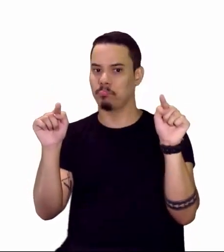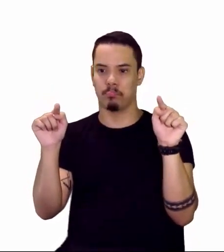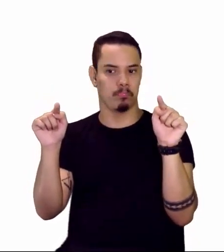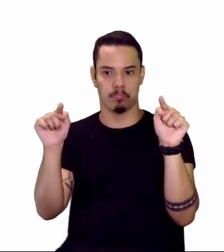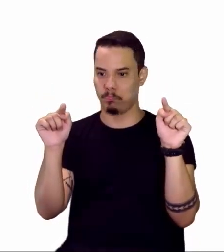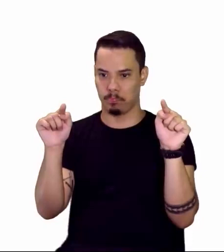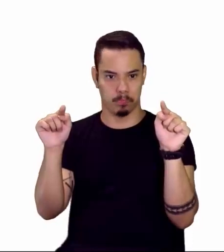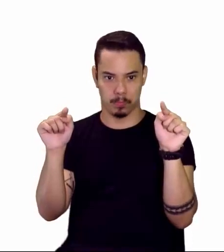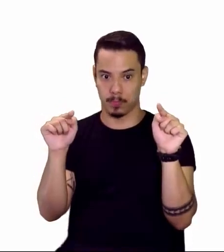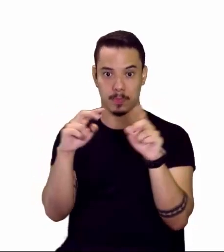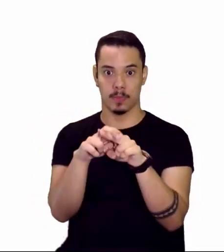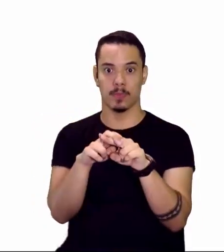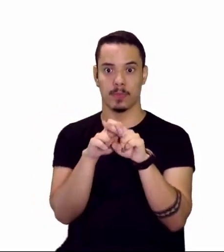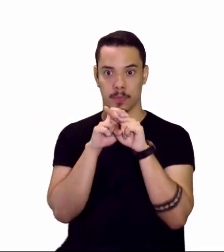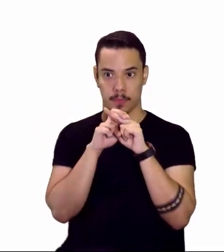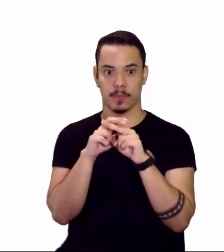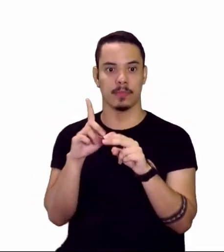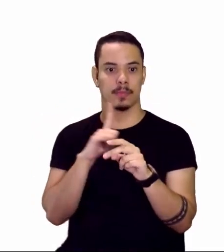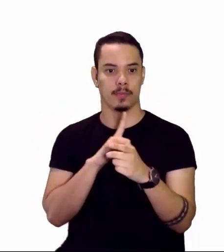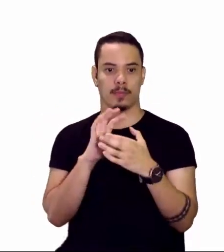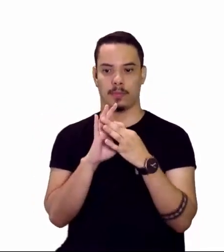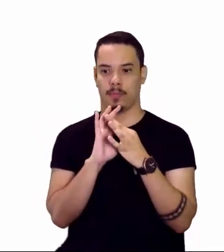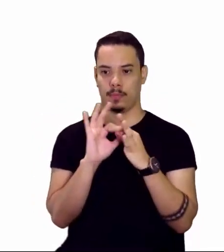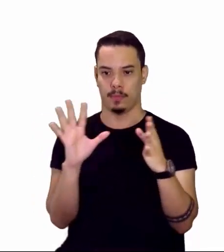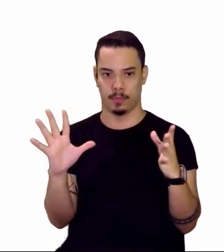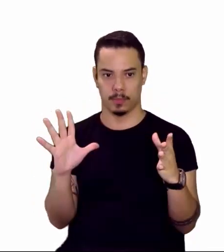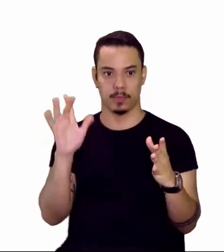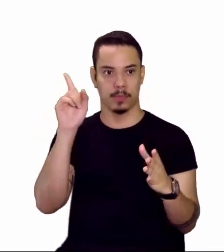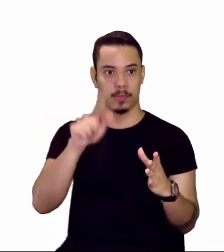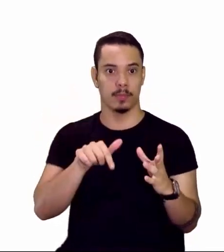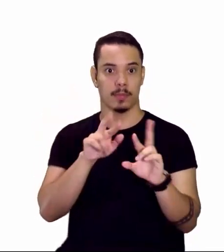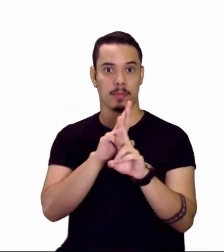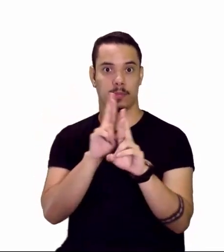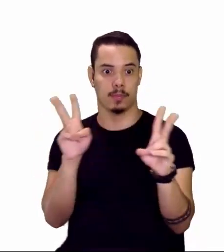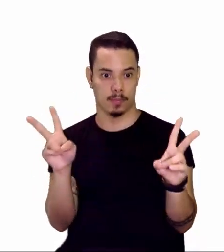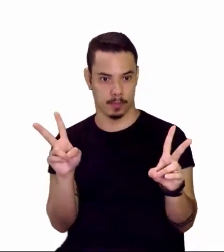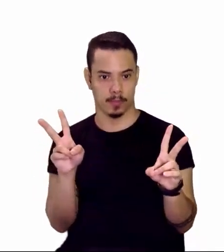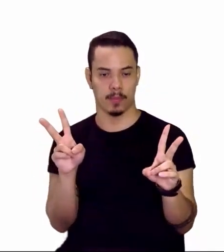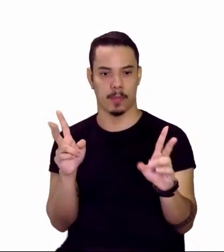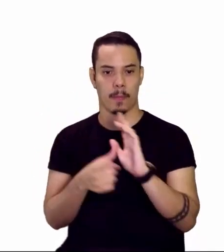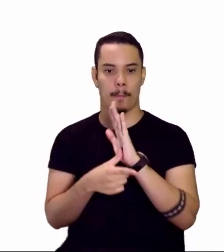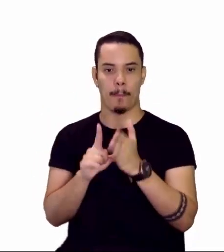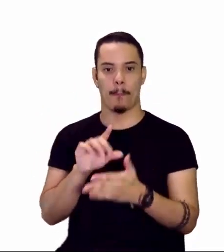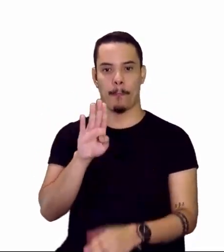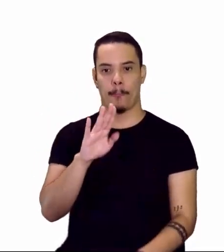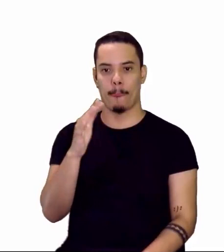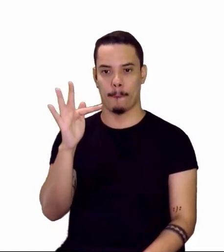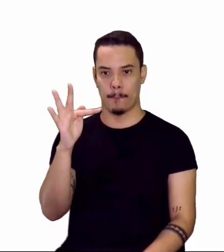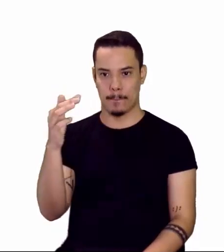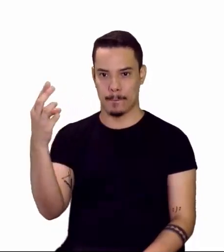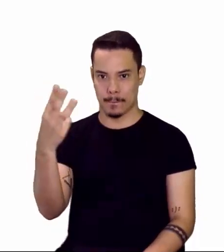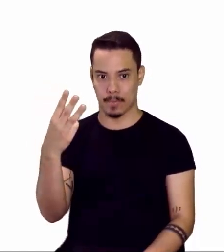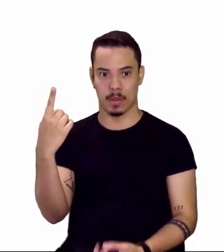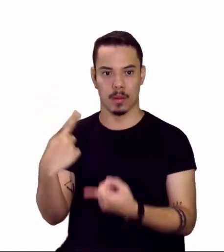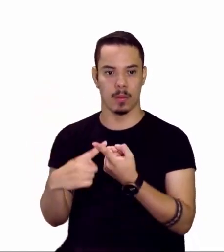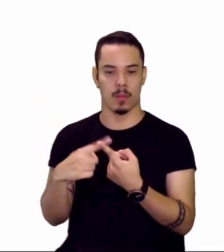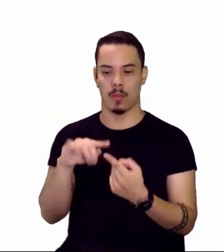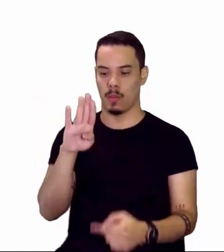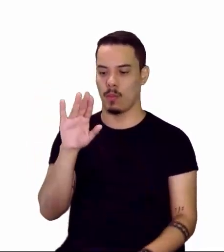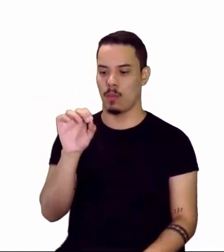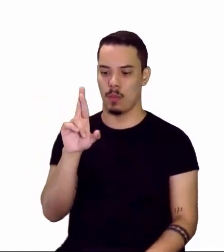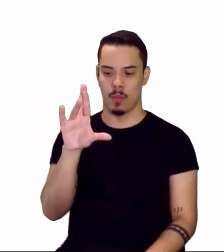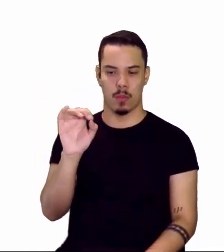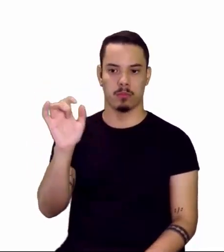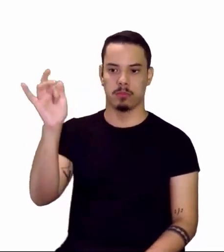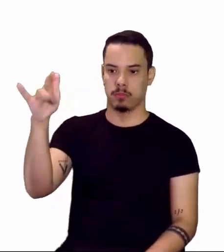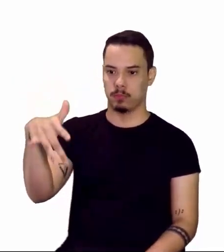par de elétrons disponível é diferente do BF3. O boro não